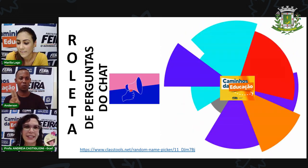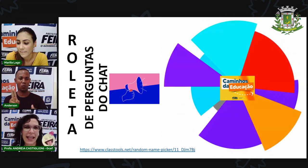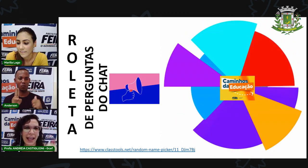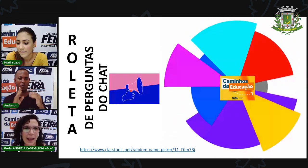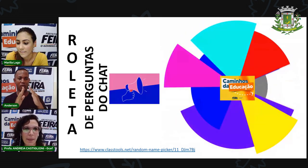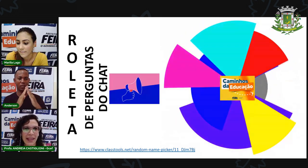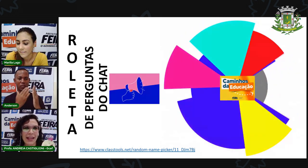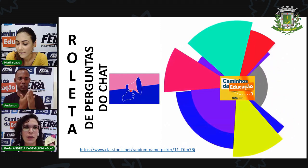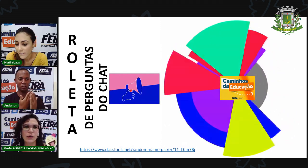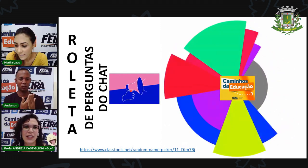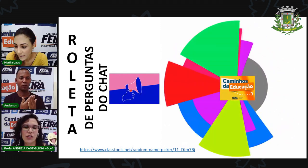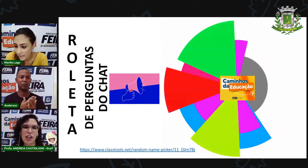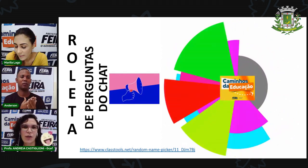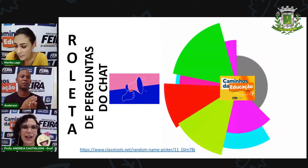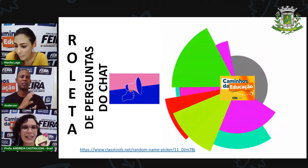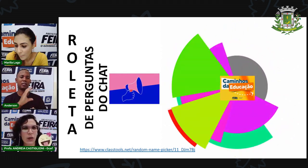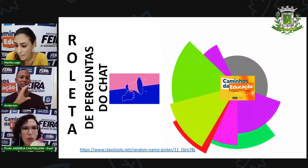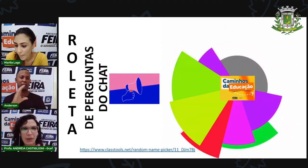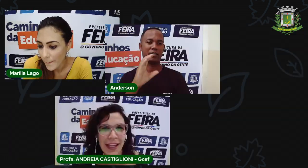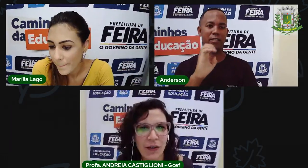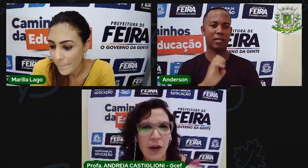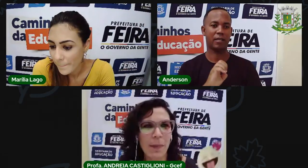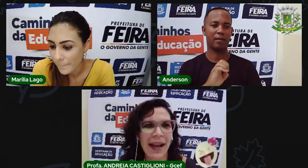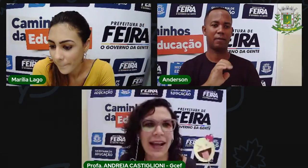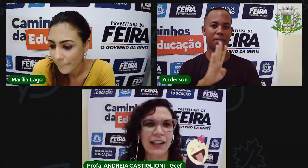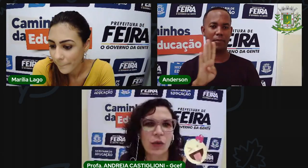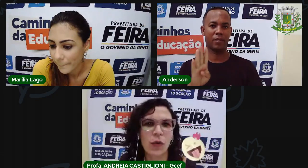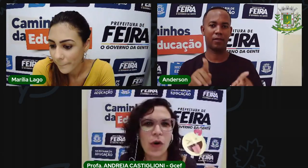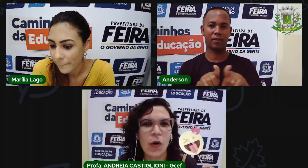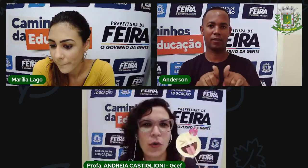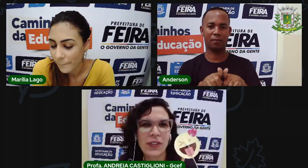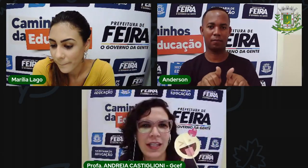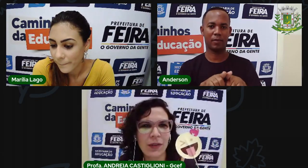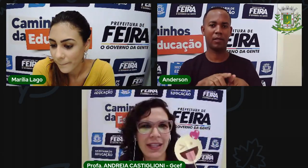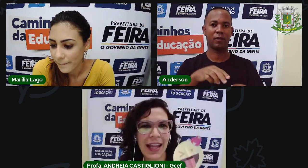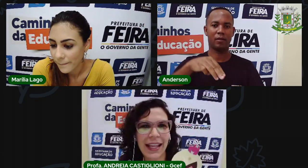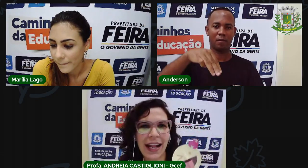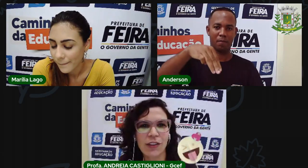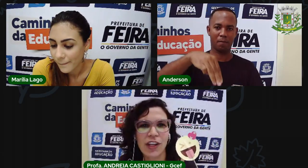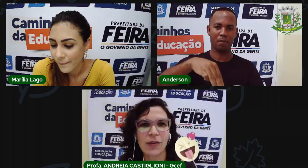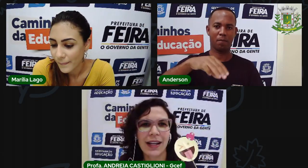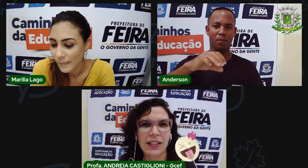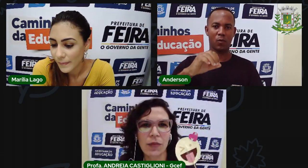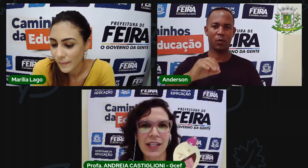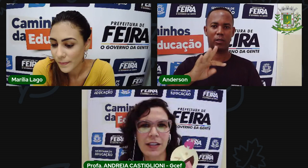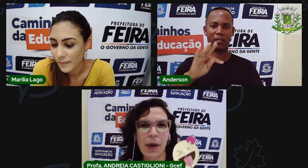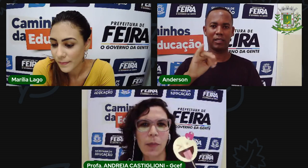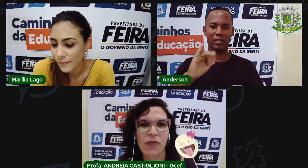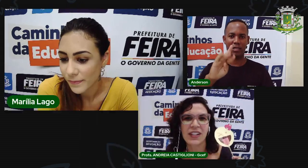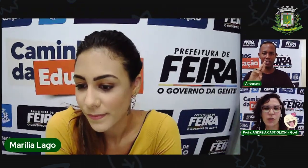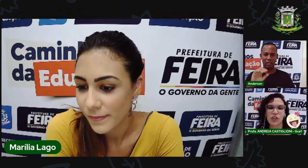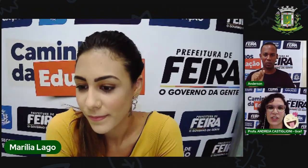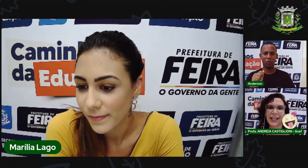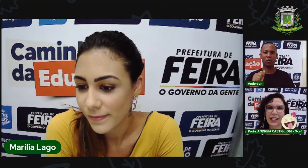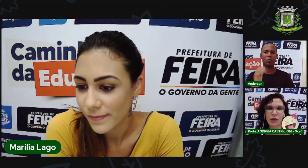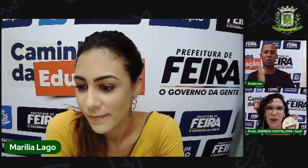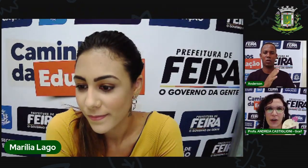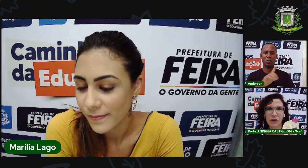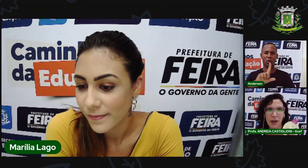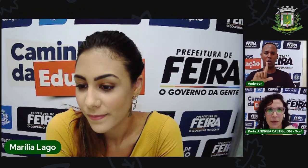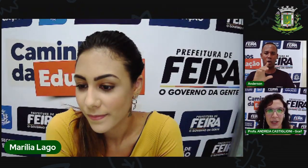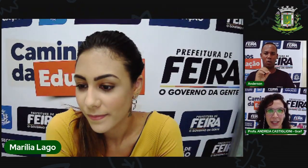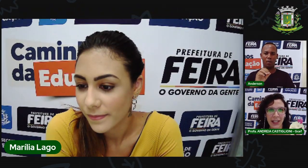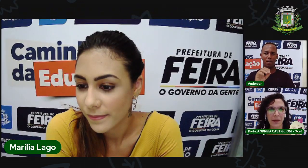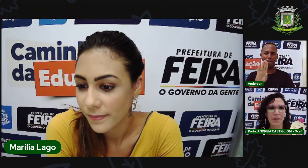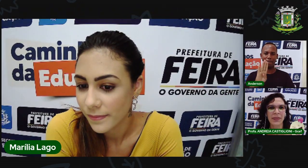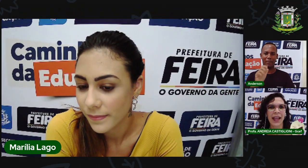o SEB, o Centro de Educação Monteiro Lobato, o Centro Integrado de Educação Municipal Professor Joselito Falcão